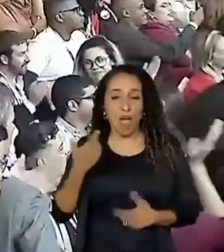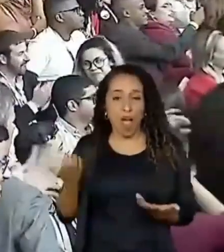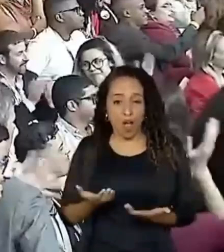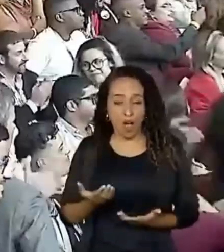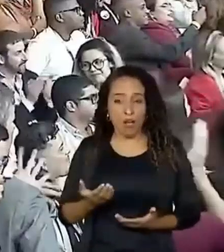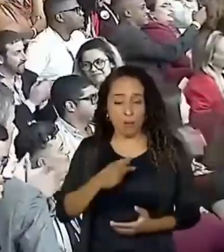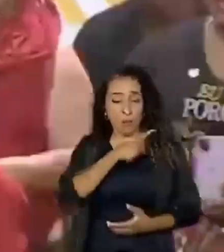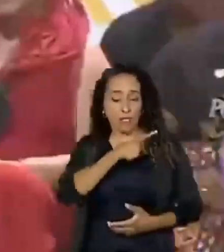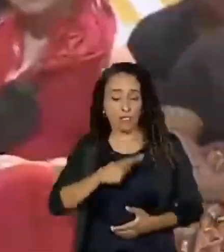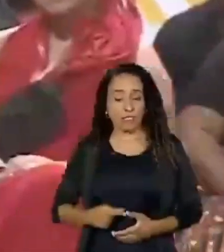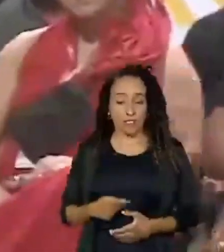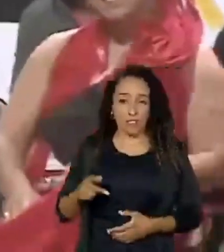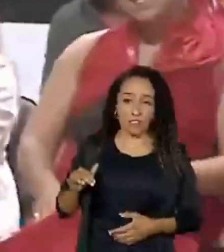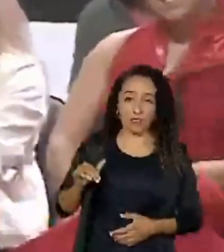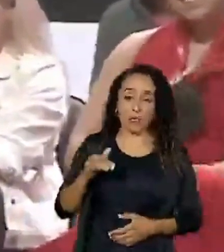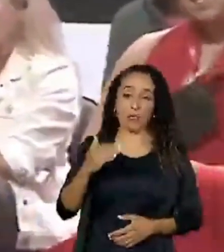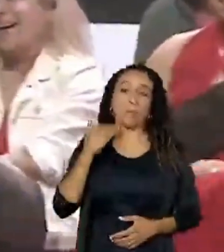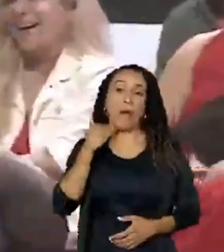banco.